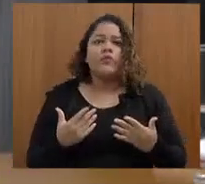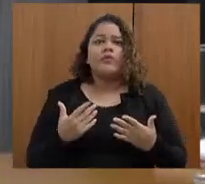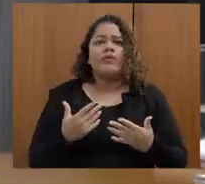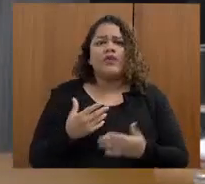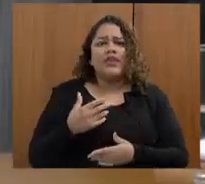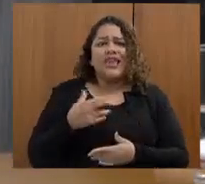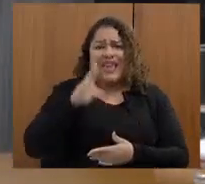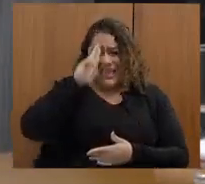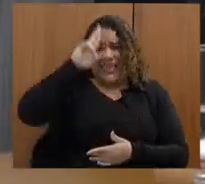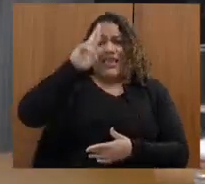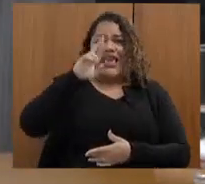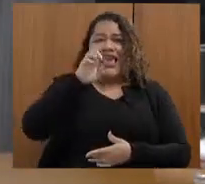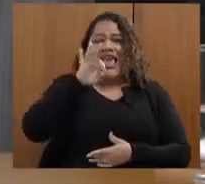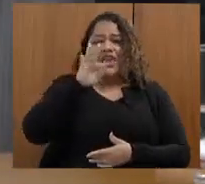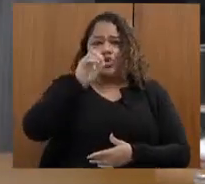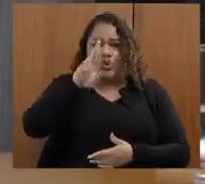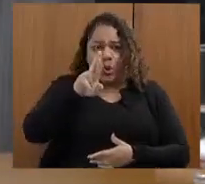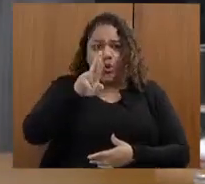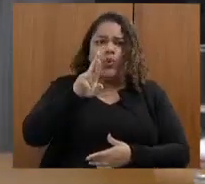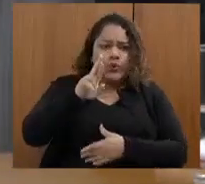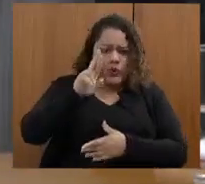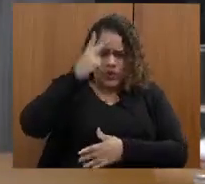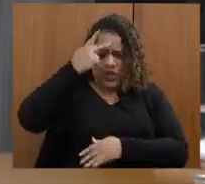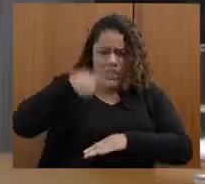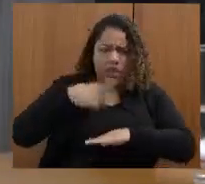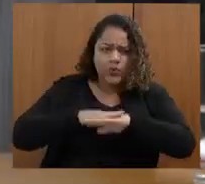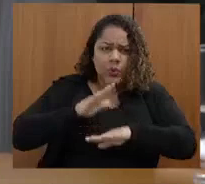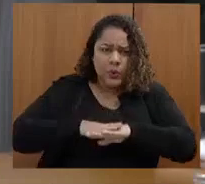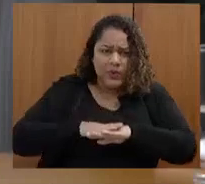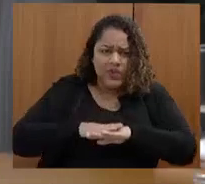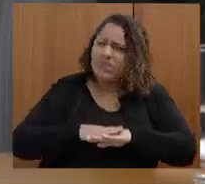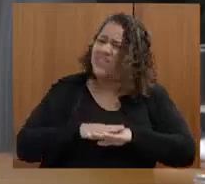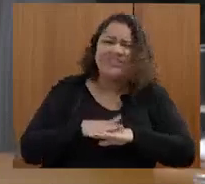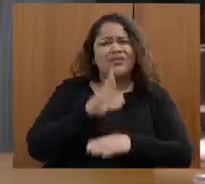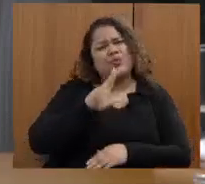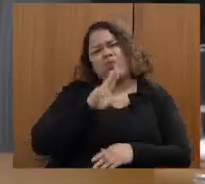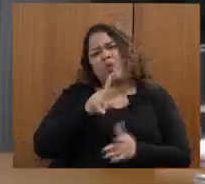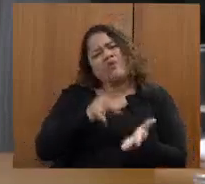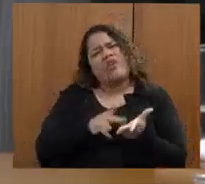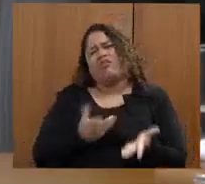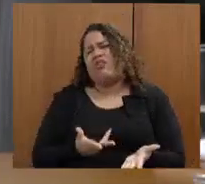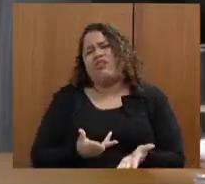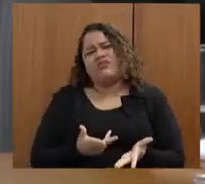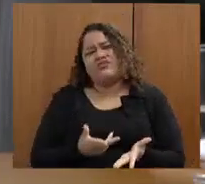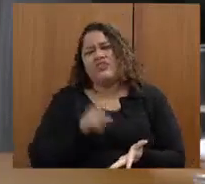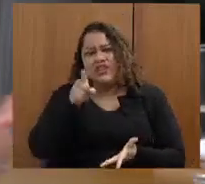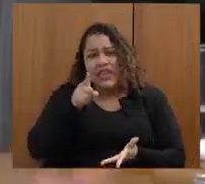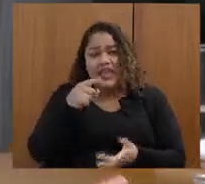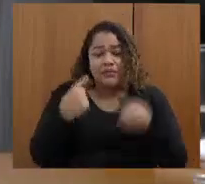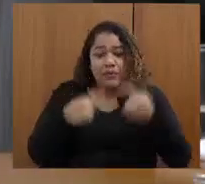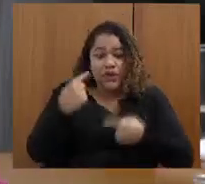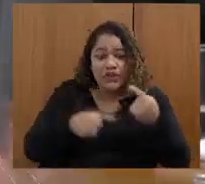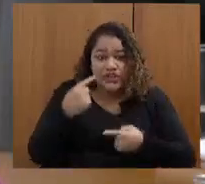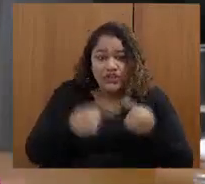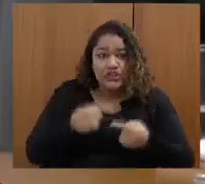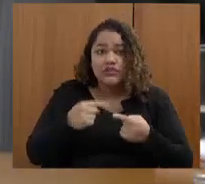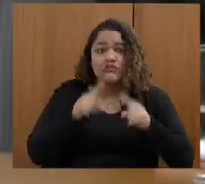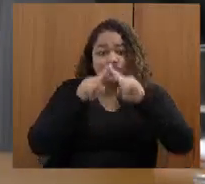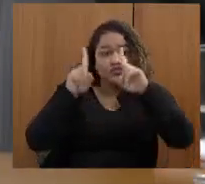não é verdade na verdade que os reitores que estão aqui tem autonomia para fazer a pessoal que